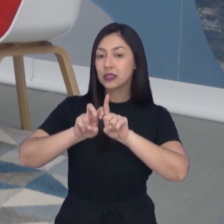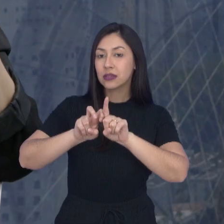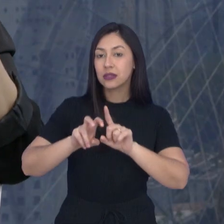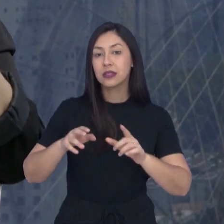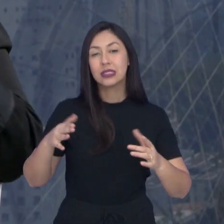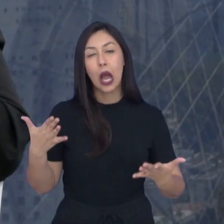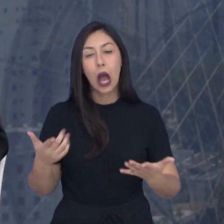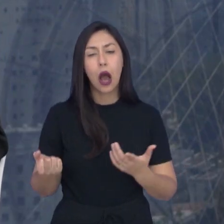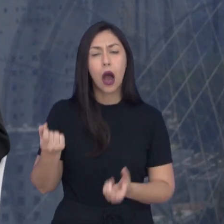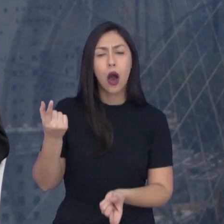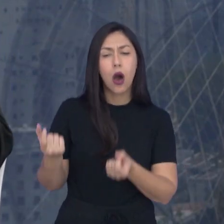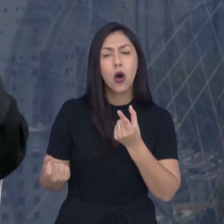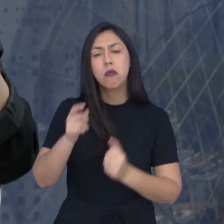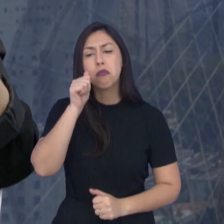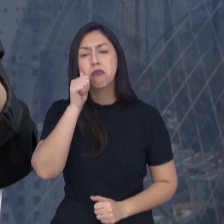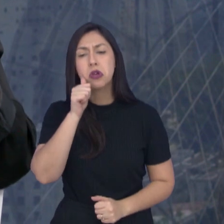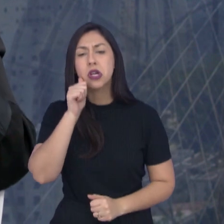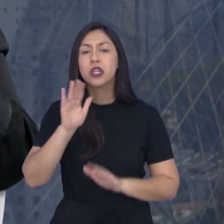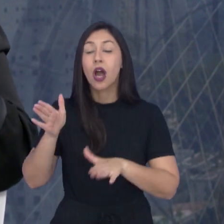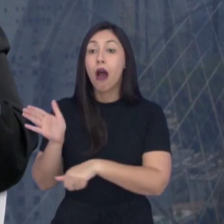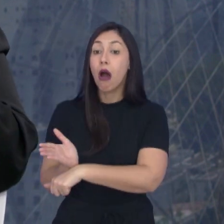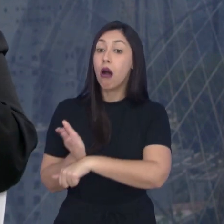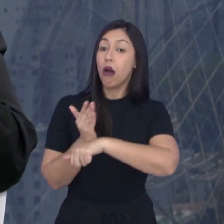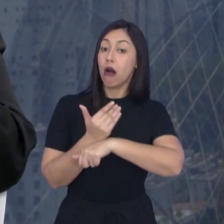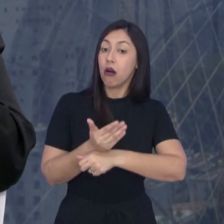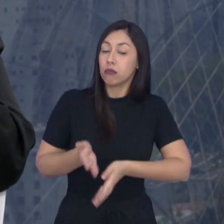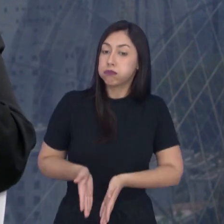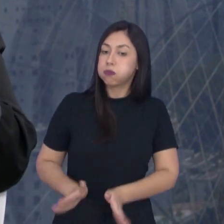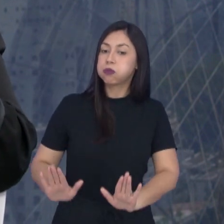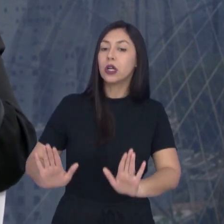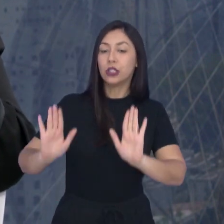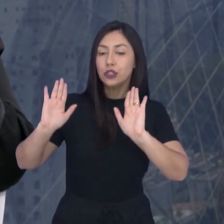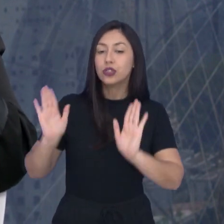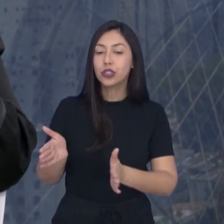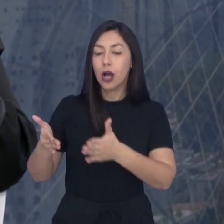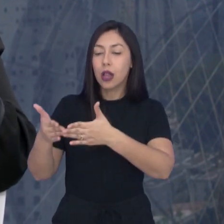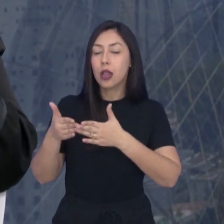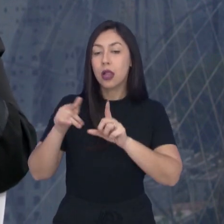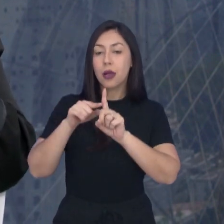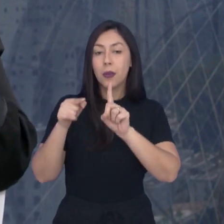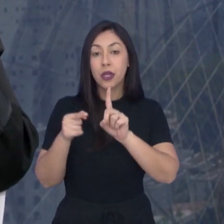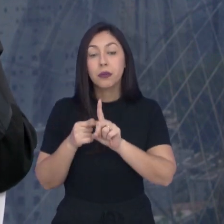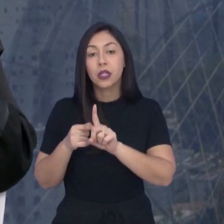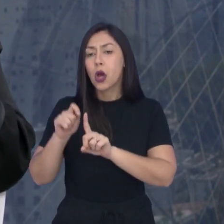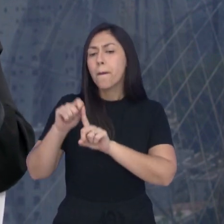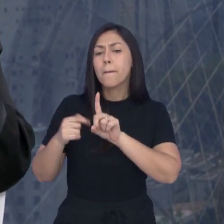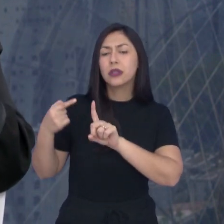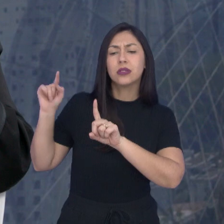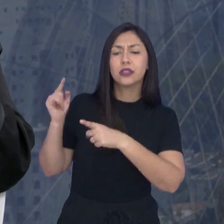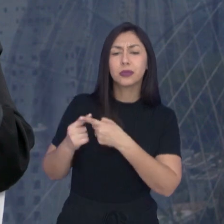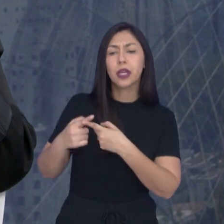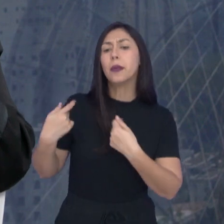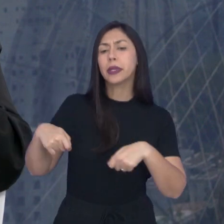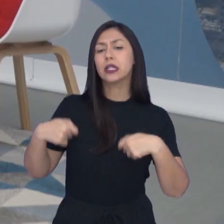ver que algumas mulheres, elas tiram a licença maternidade um pouco antes. Né? Às vezes até 1 mês antes, por conta de condições